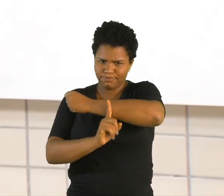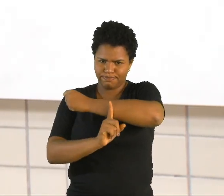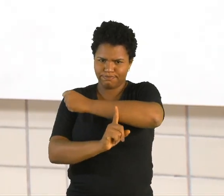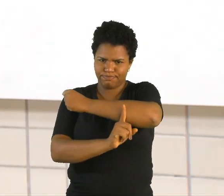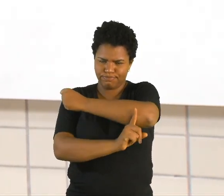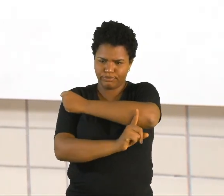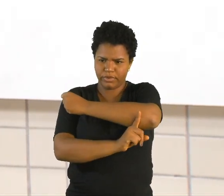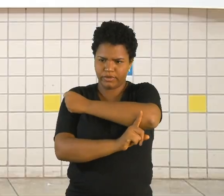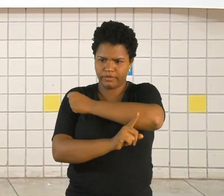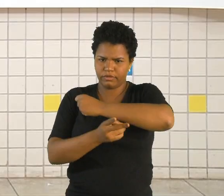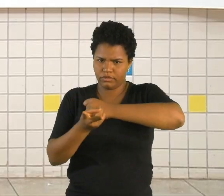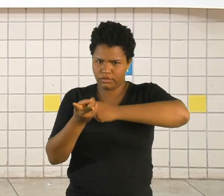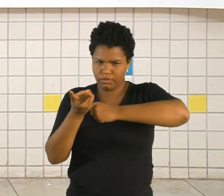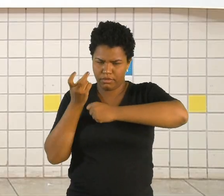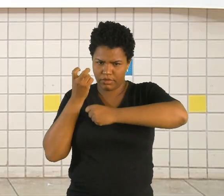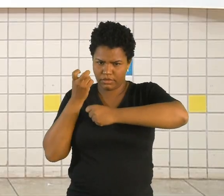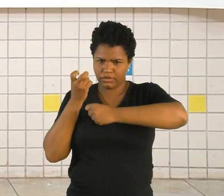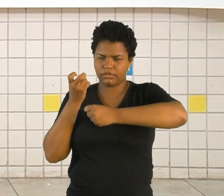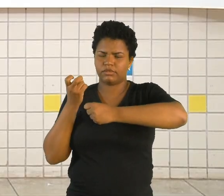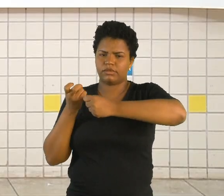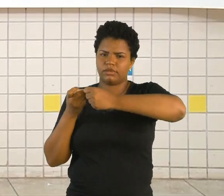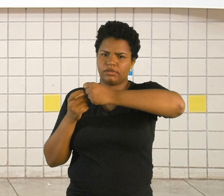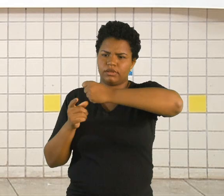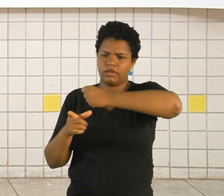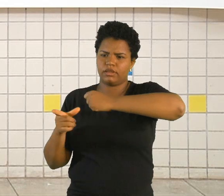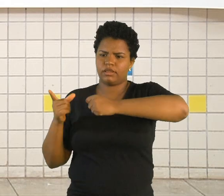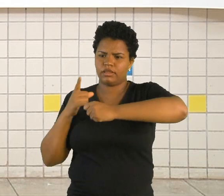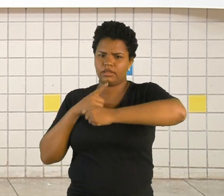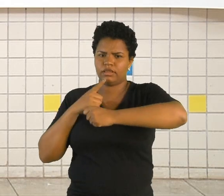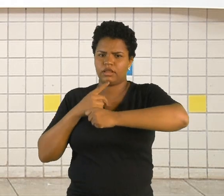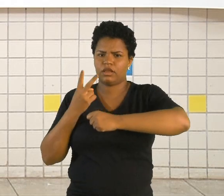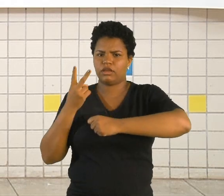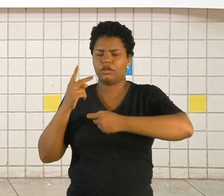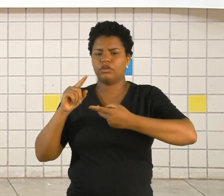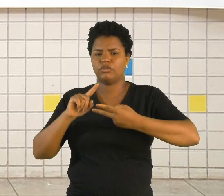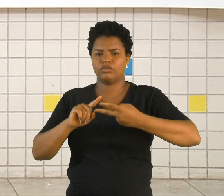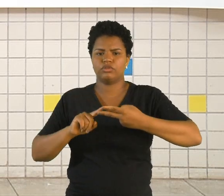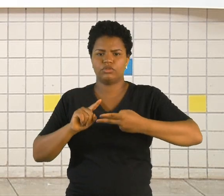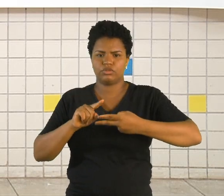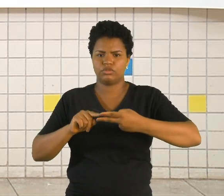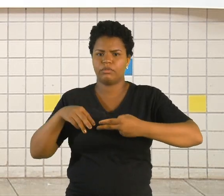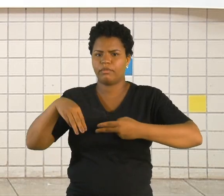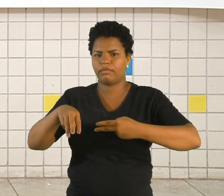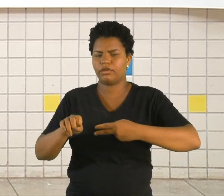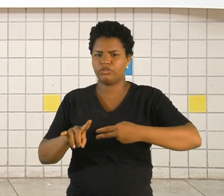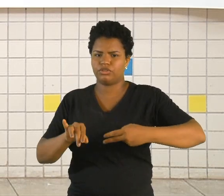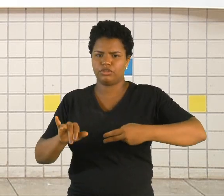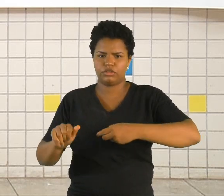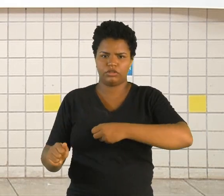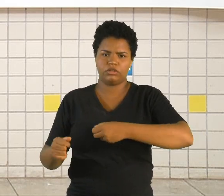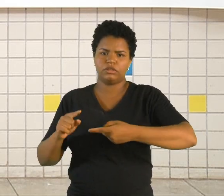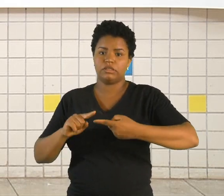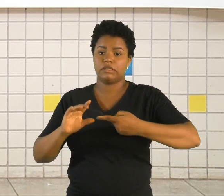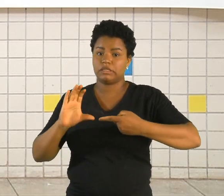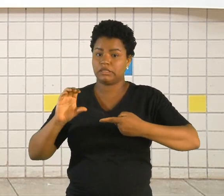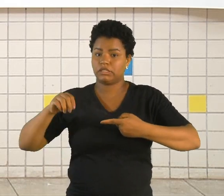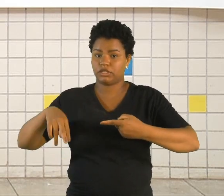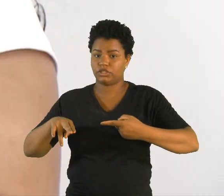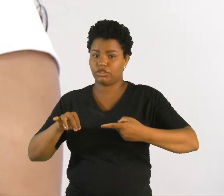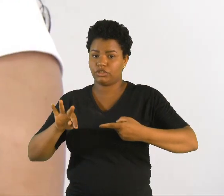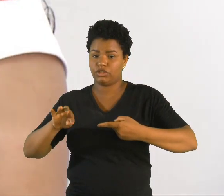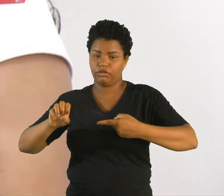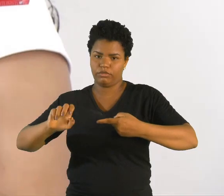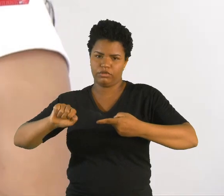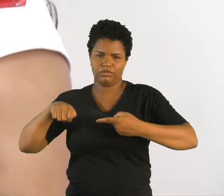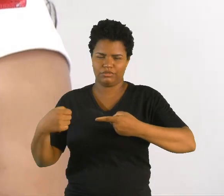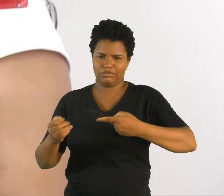pode observar que existem dois tipos de medida dessa régua. Nós temos os centímetros, que é o que a gente vai medindo,